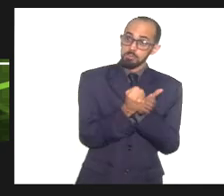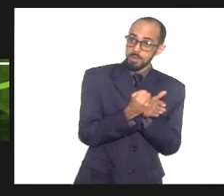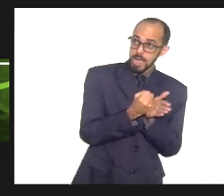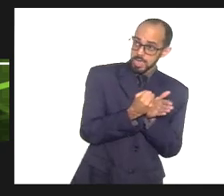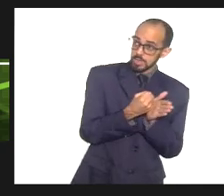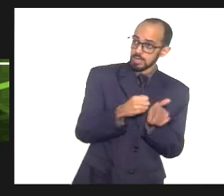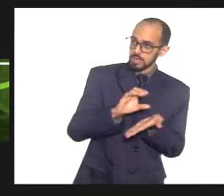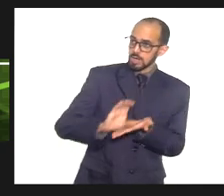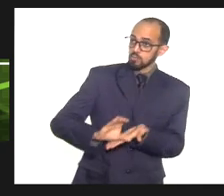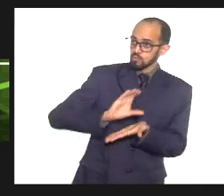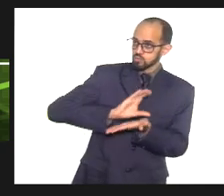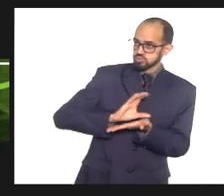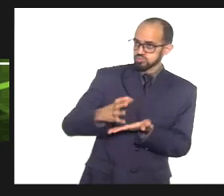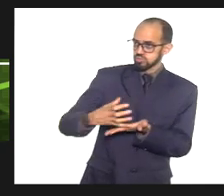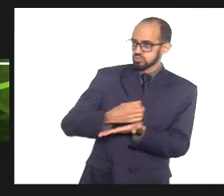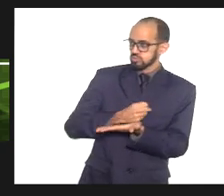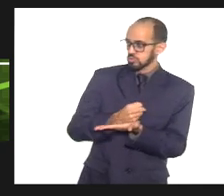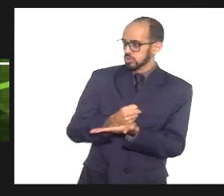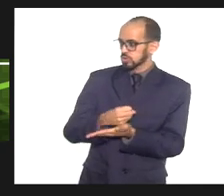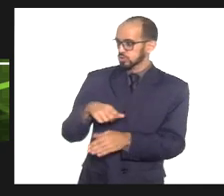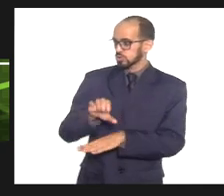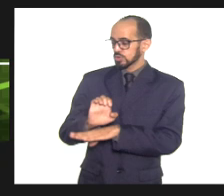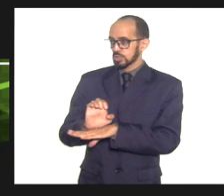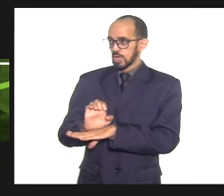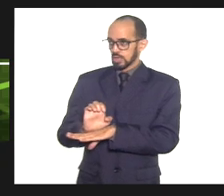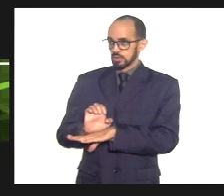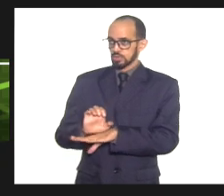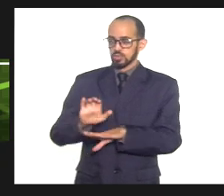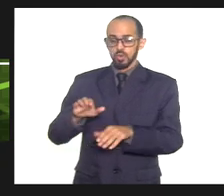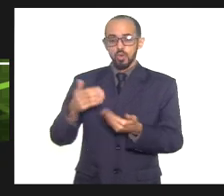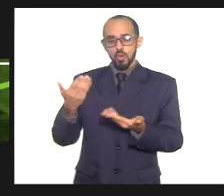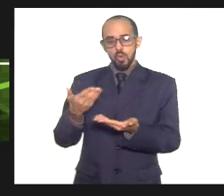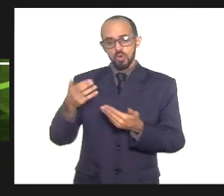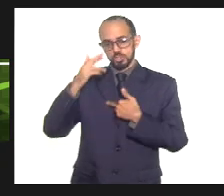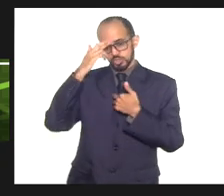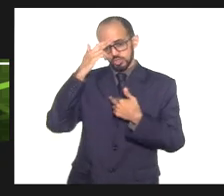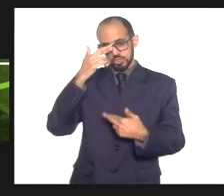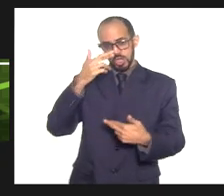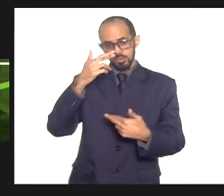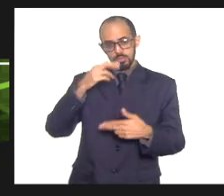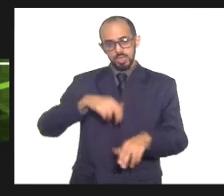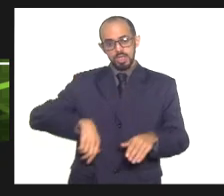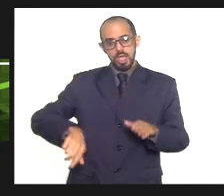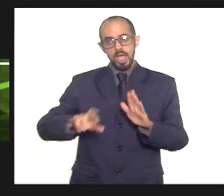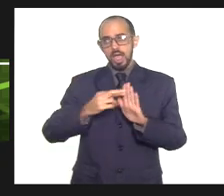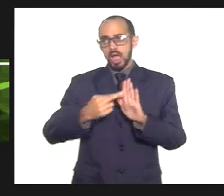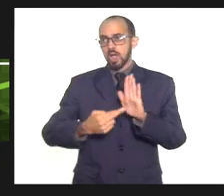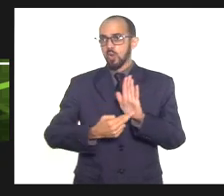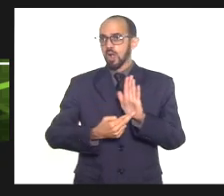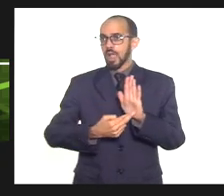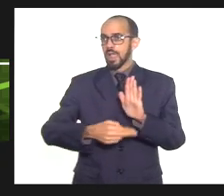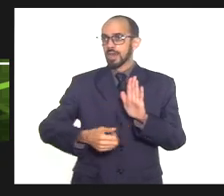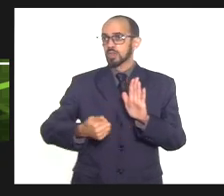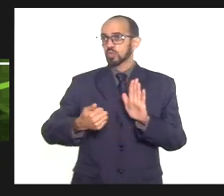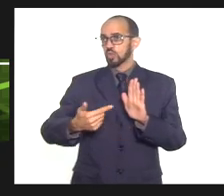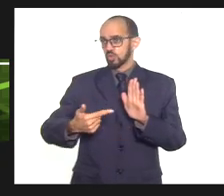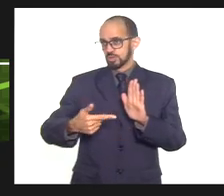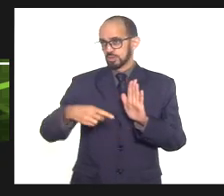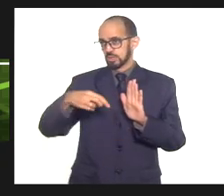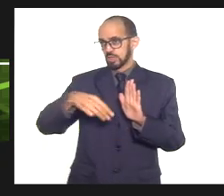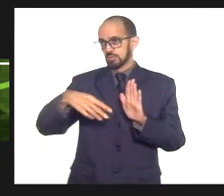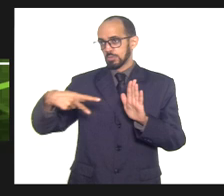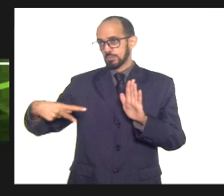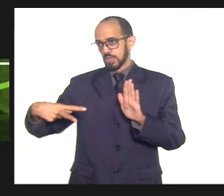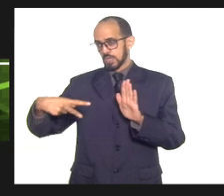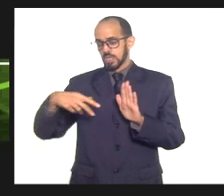Estado. Hoje, o que se segue é a regulamentação 12 da ANP, né? E é através da